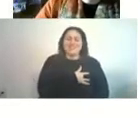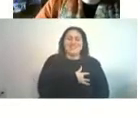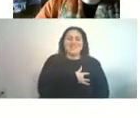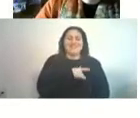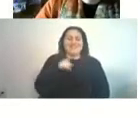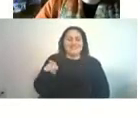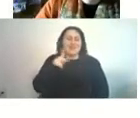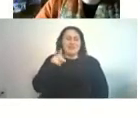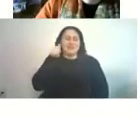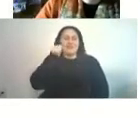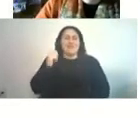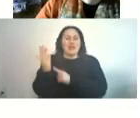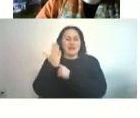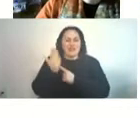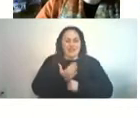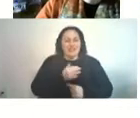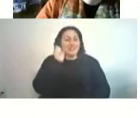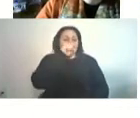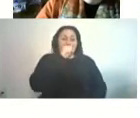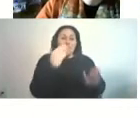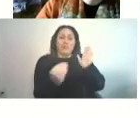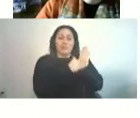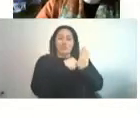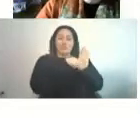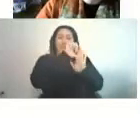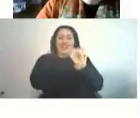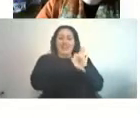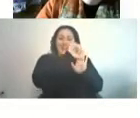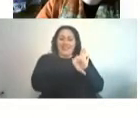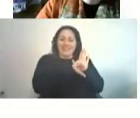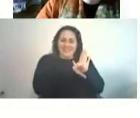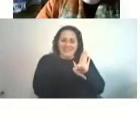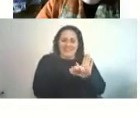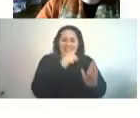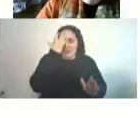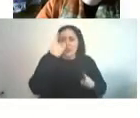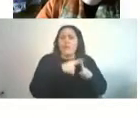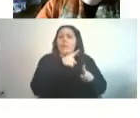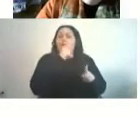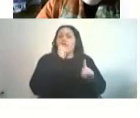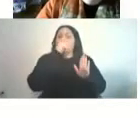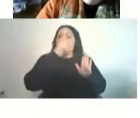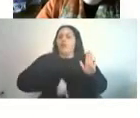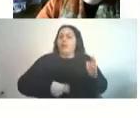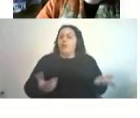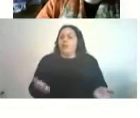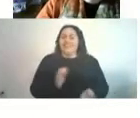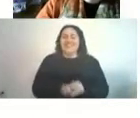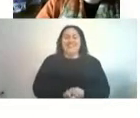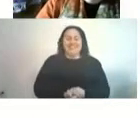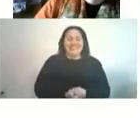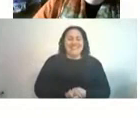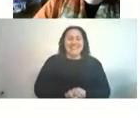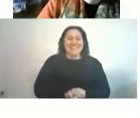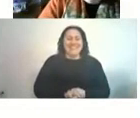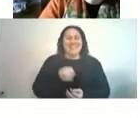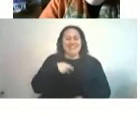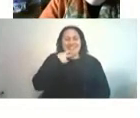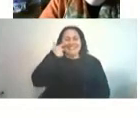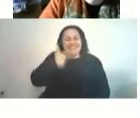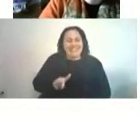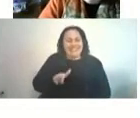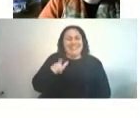muito significativa da Já está no meu professora likes, mas não sei porque que ela não leu. Márcia. Então tá. Eu estou reforçando